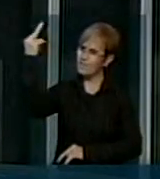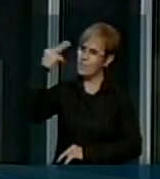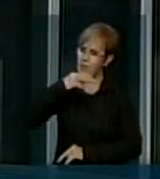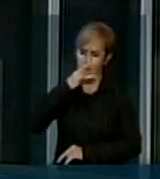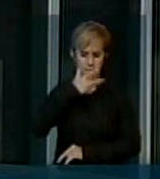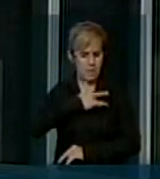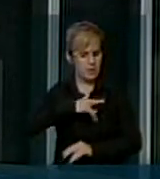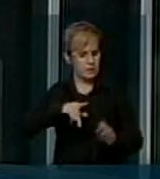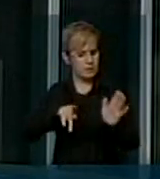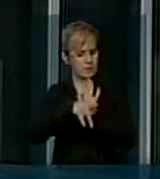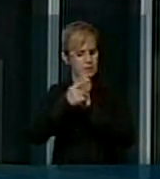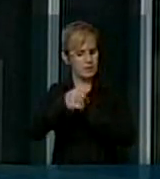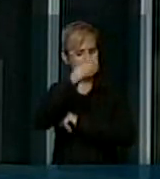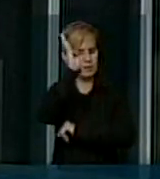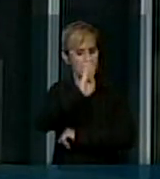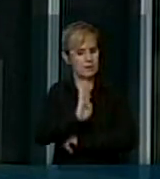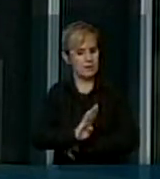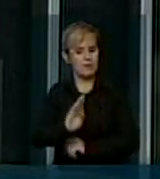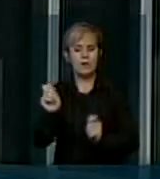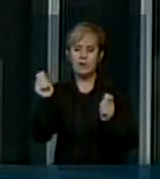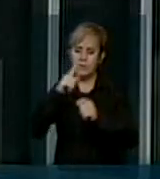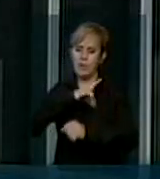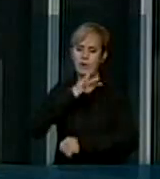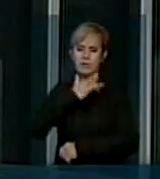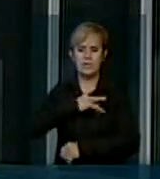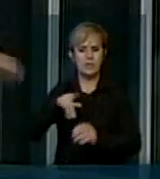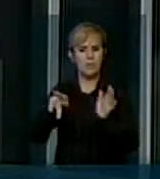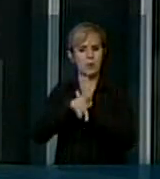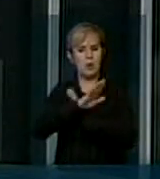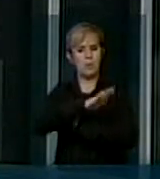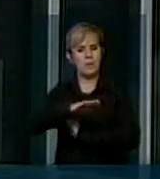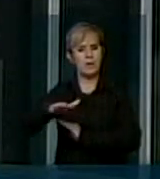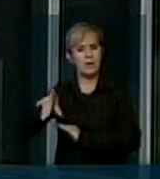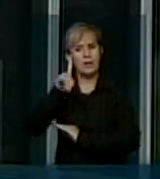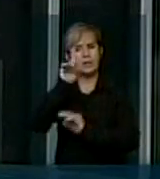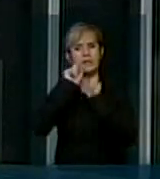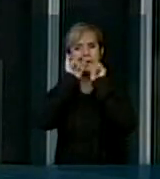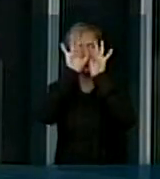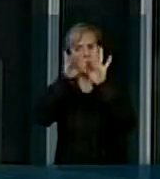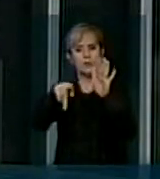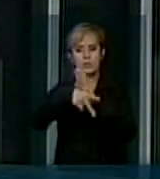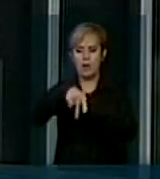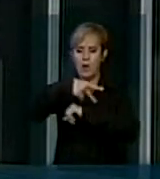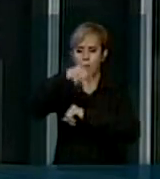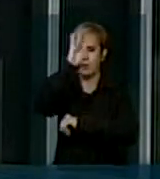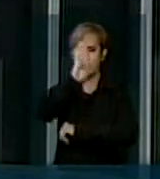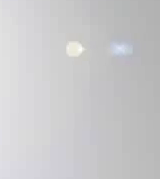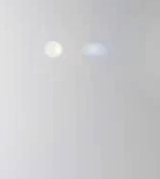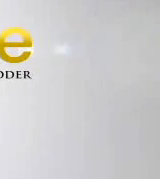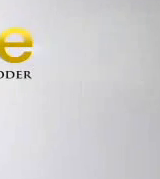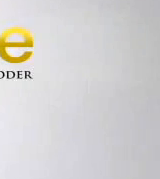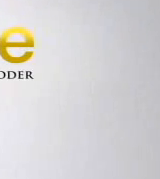Brasil, que Ele tenha misericórdia das nossas crianças e que Deus abençoe o Brasil. Muito obrigado.